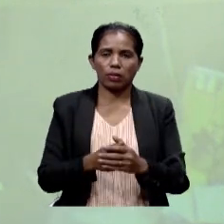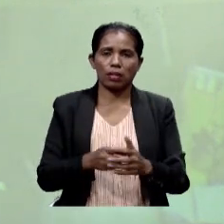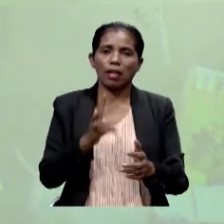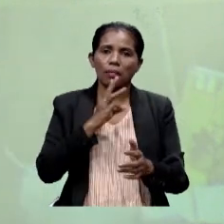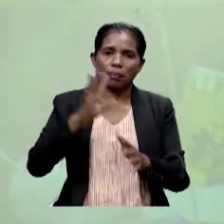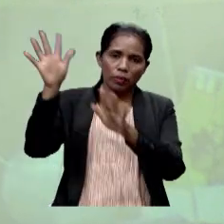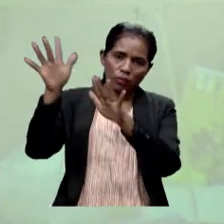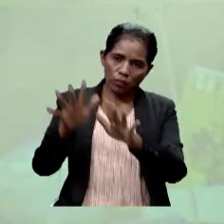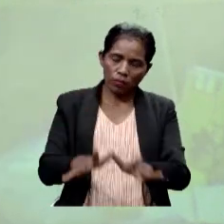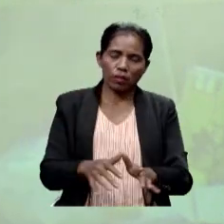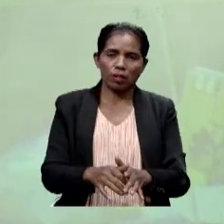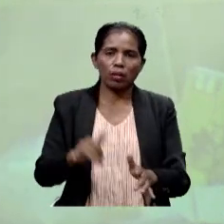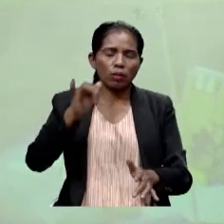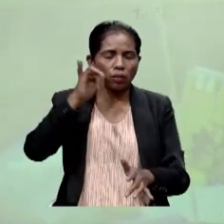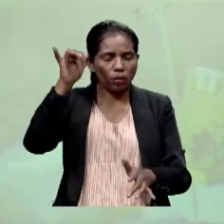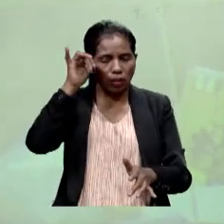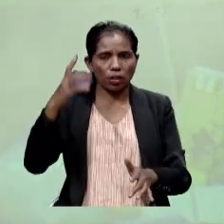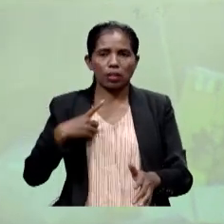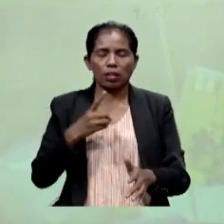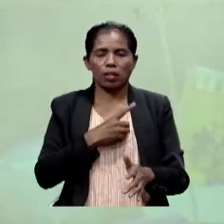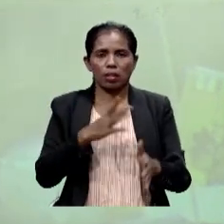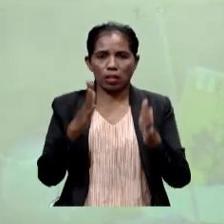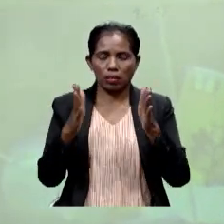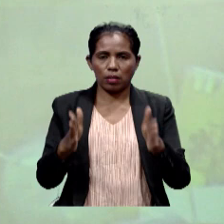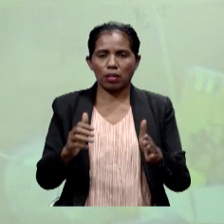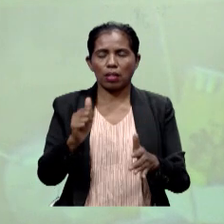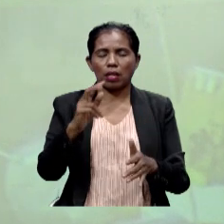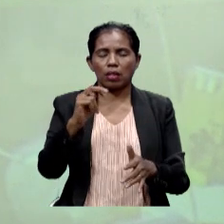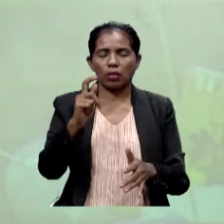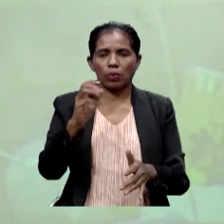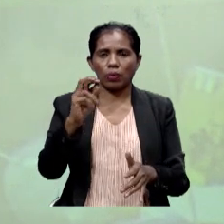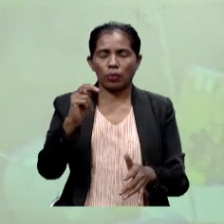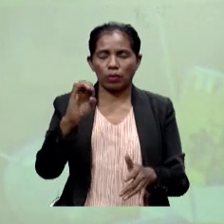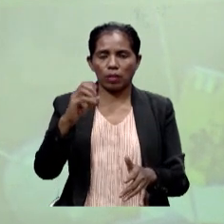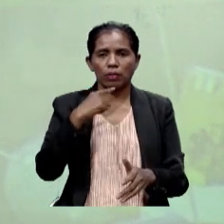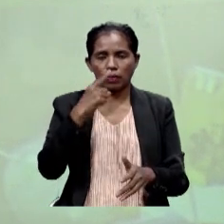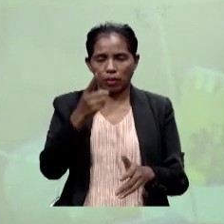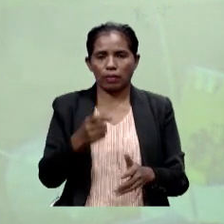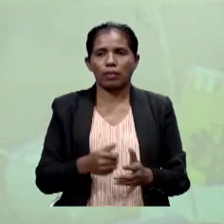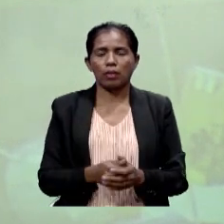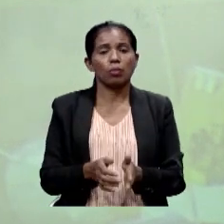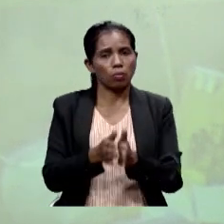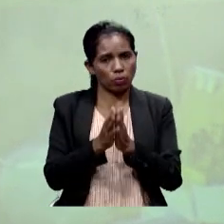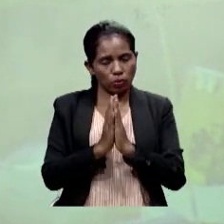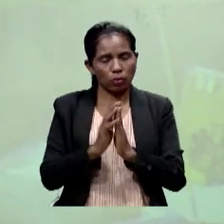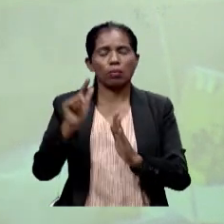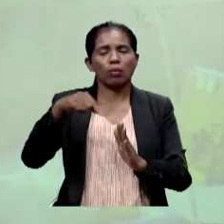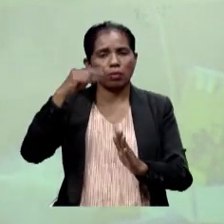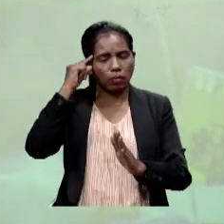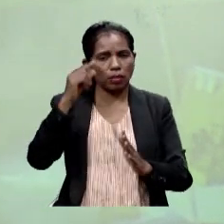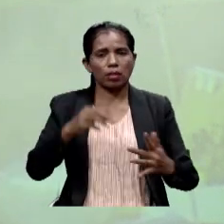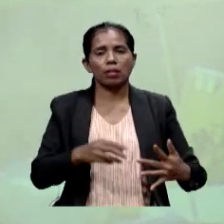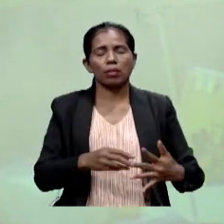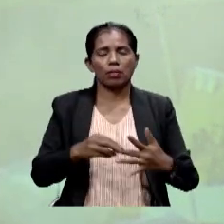berua deputado Antonio Bianco Sfotiona. Husu ba governo liu-liu ba